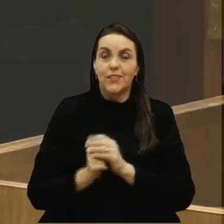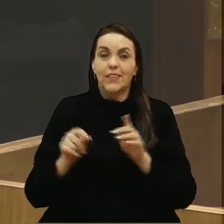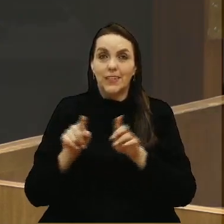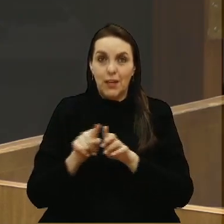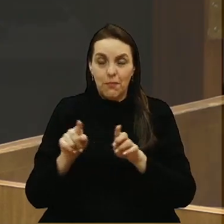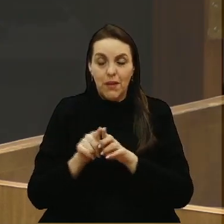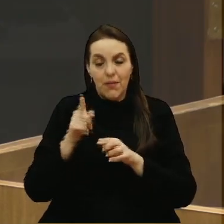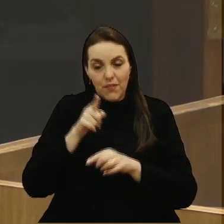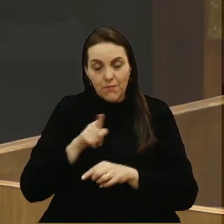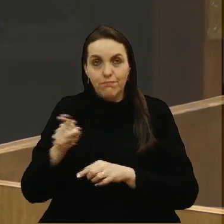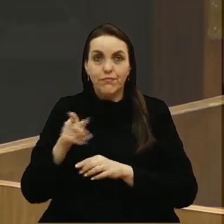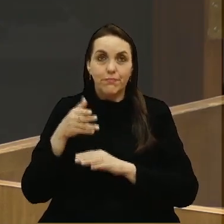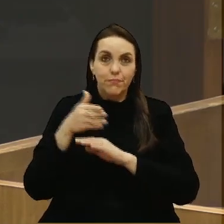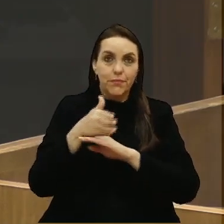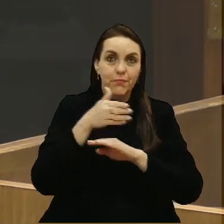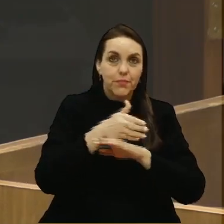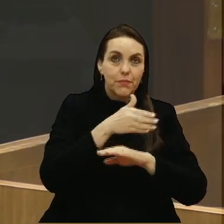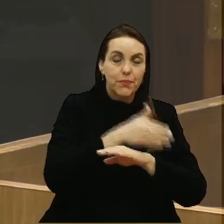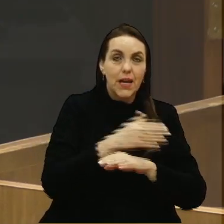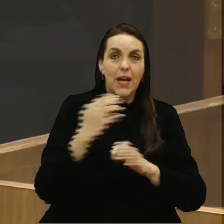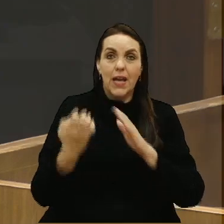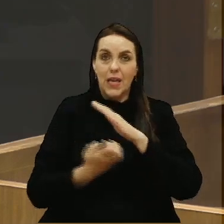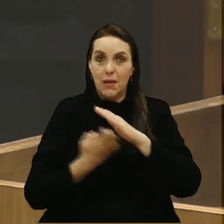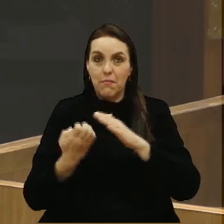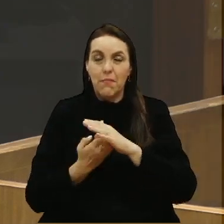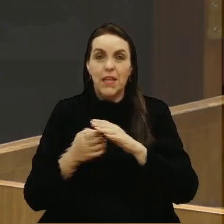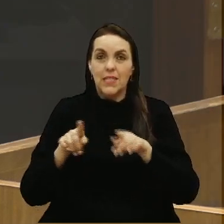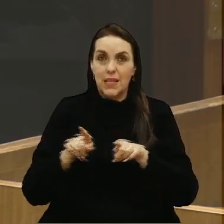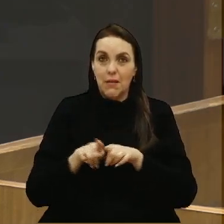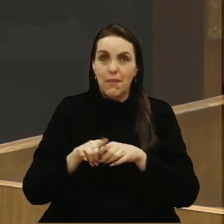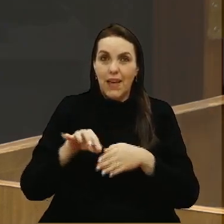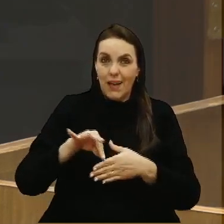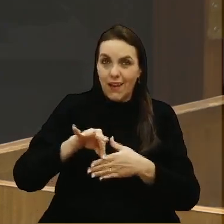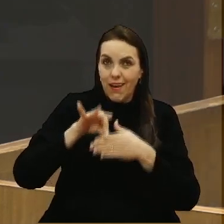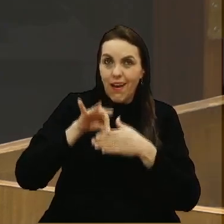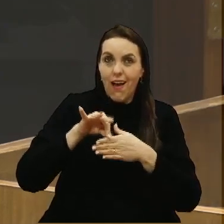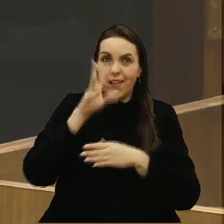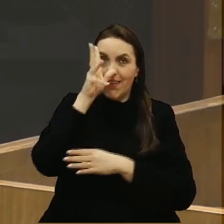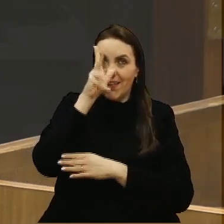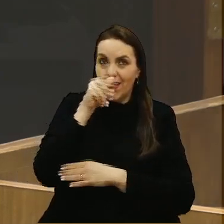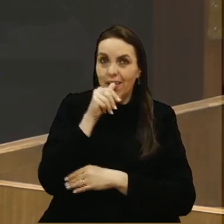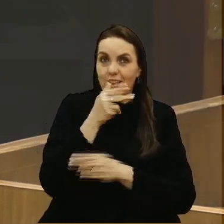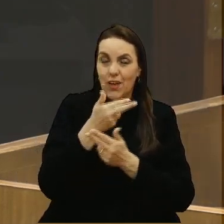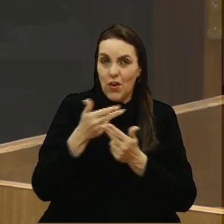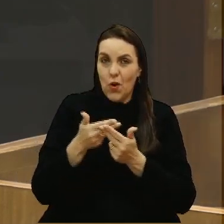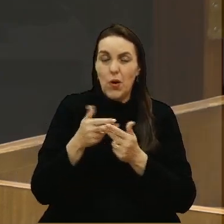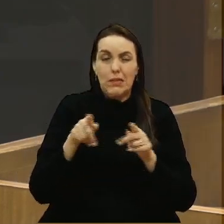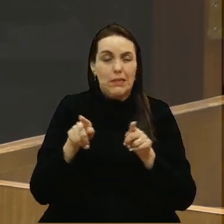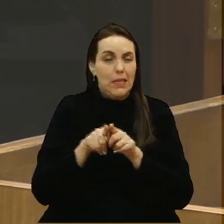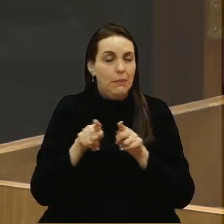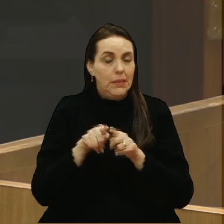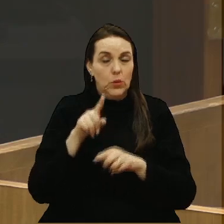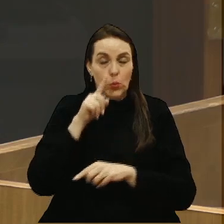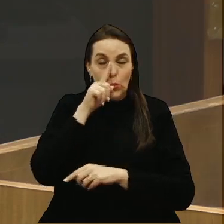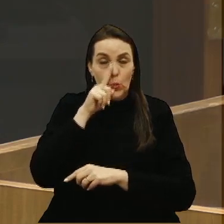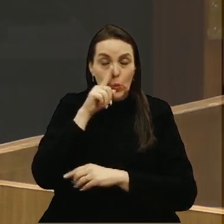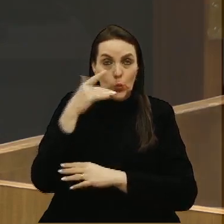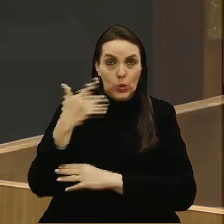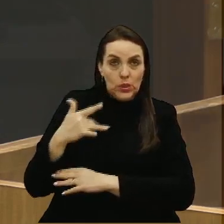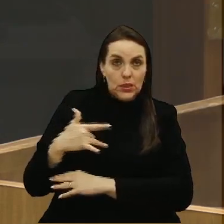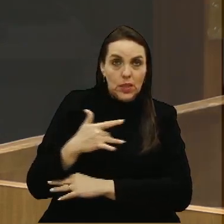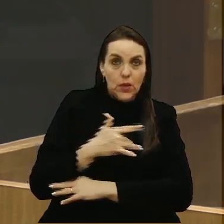vamos nessas empresas de frigoríficos, por exemplo, absolutamente insalubres, são